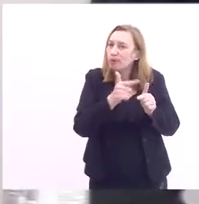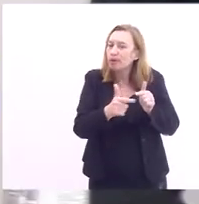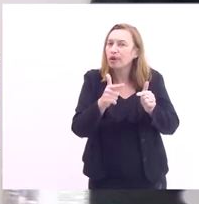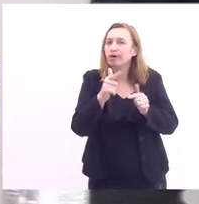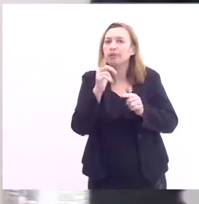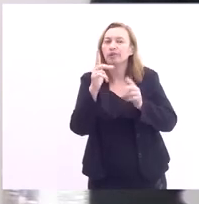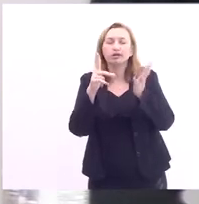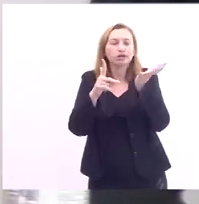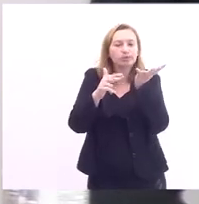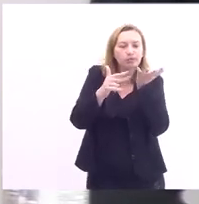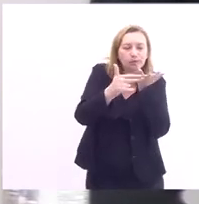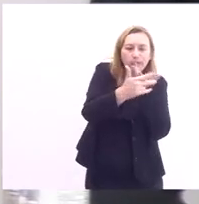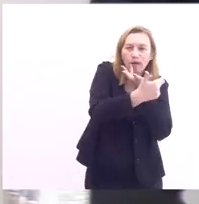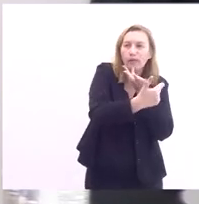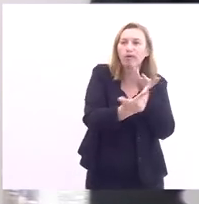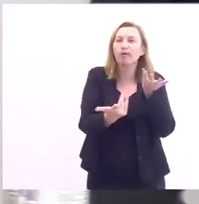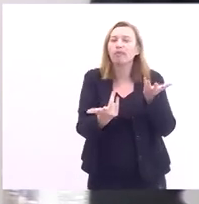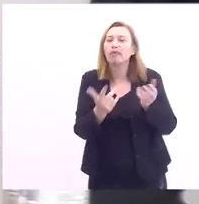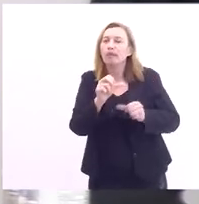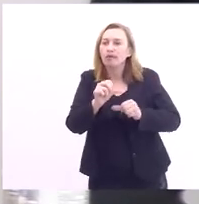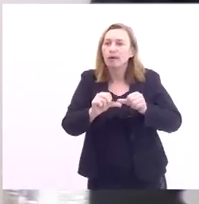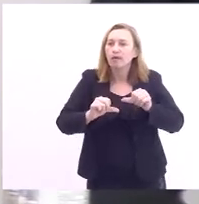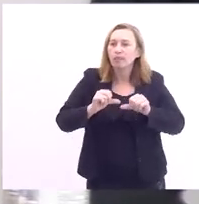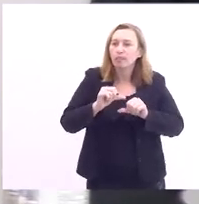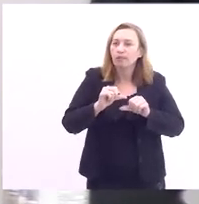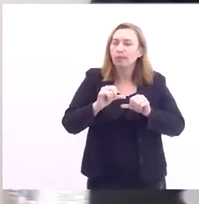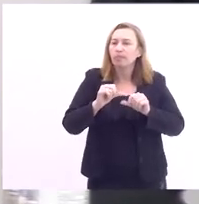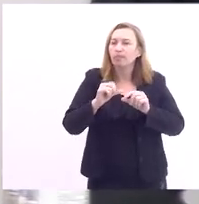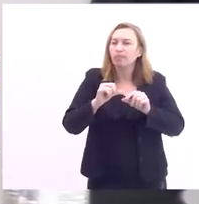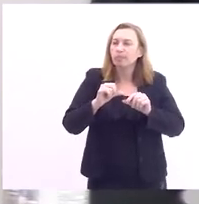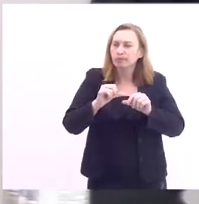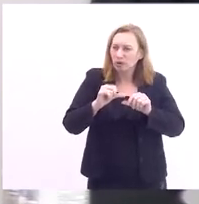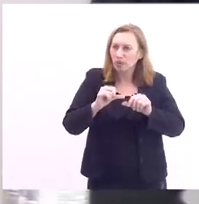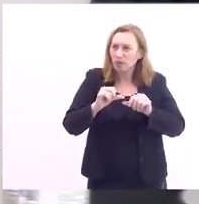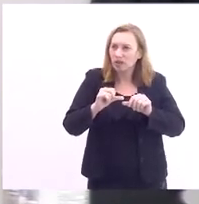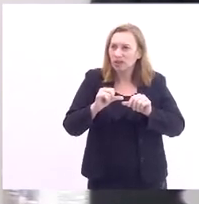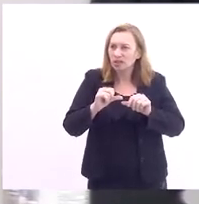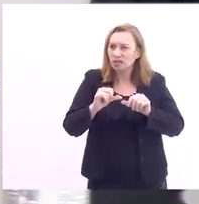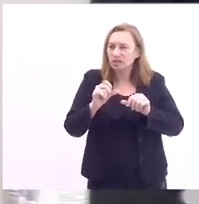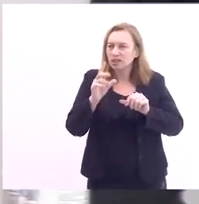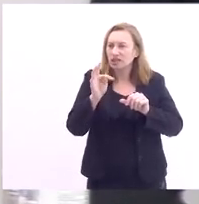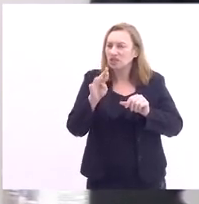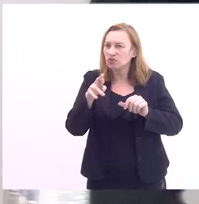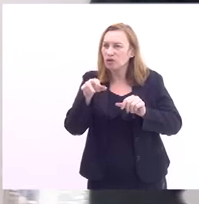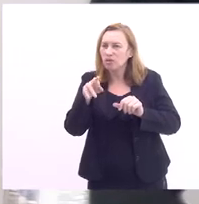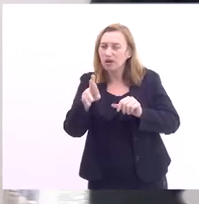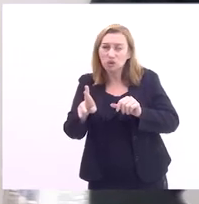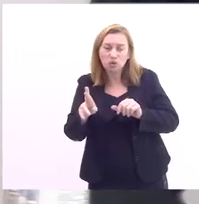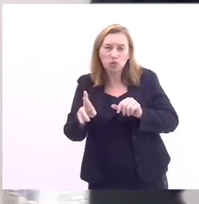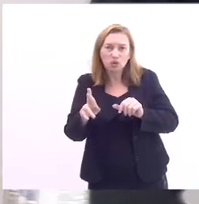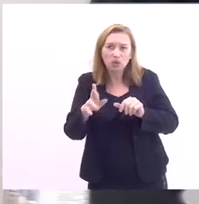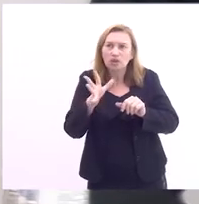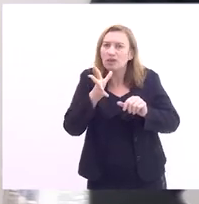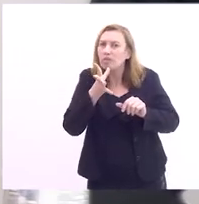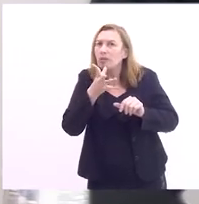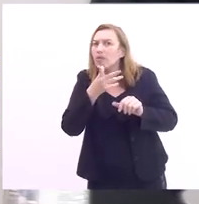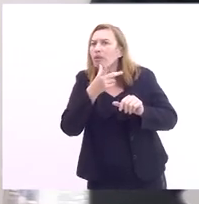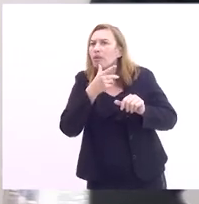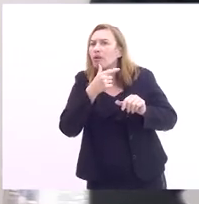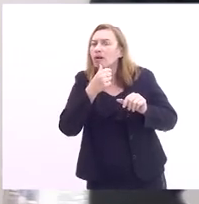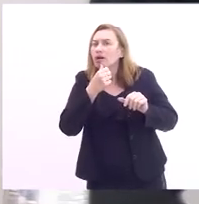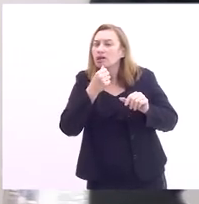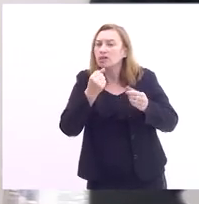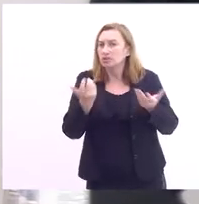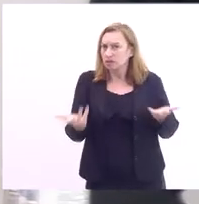poda, é problema de transformadores que ficam vazando durante muito tempo, acabam explodindo, né?